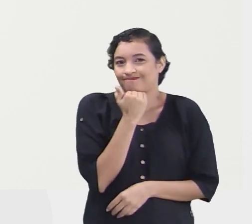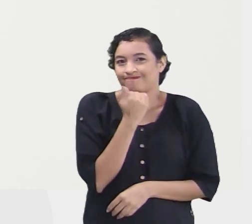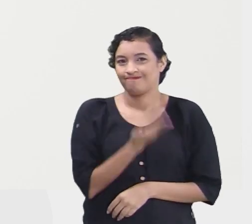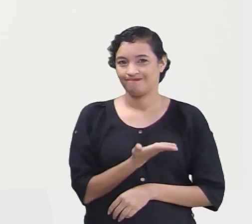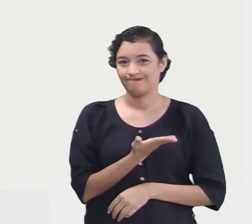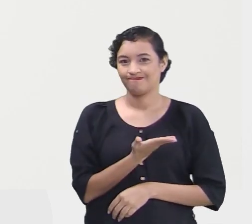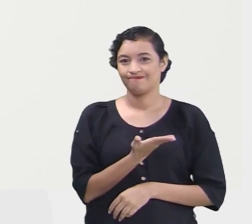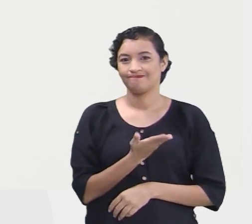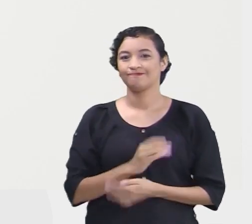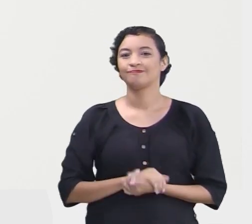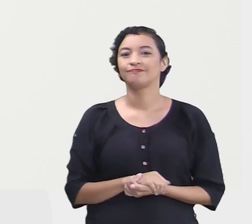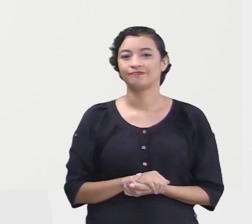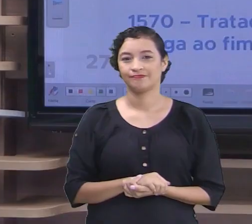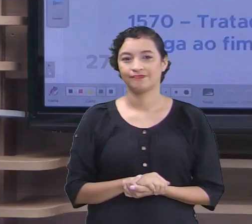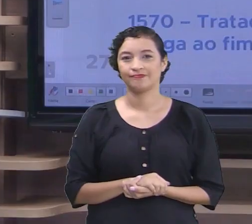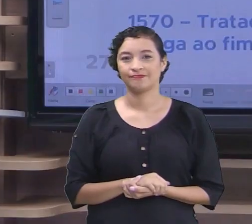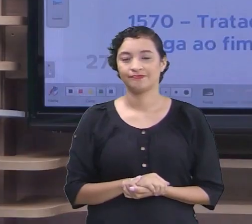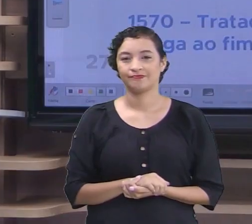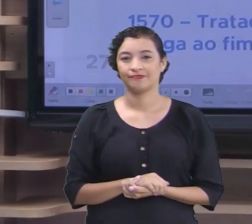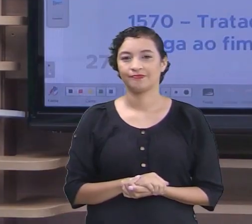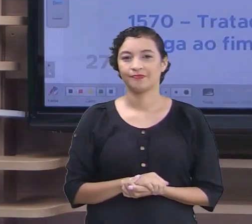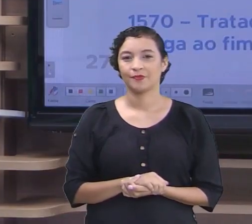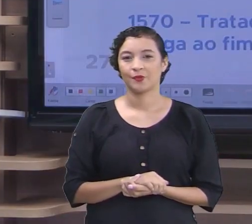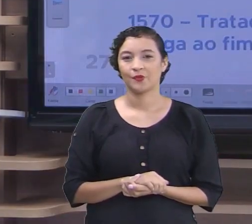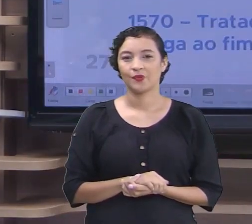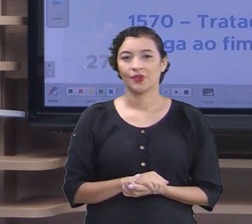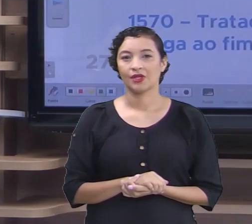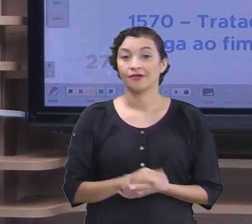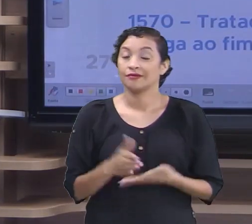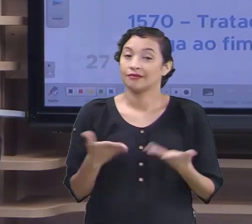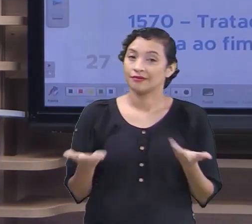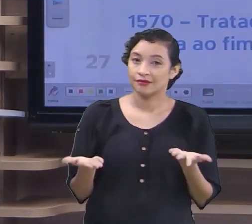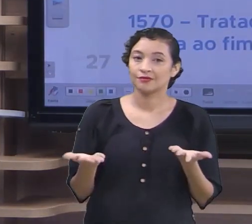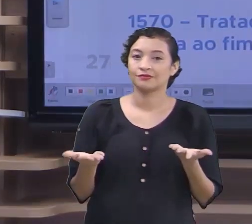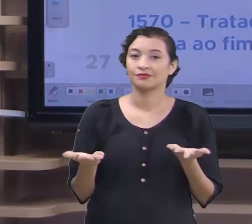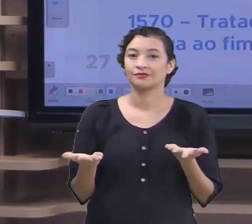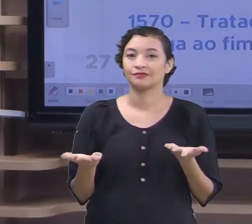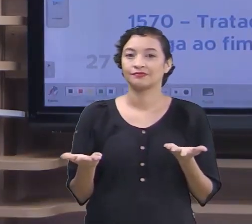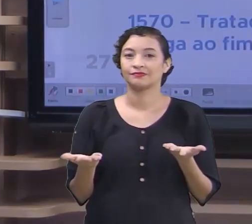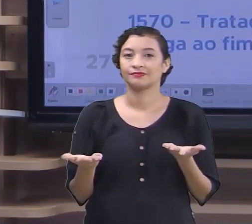chega ao fim. Agora olha para mim. E